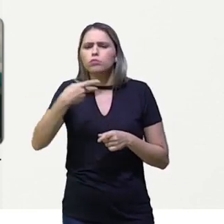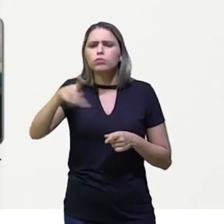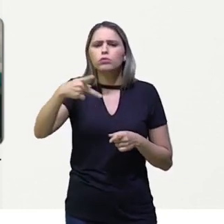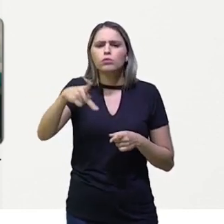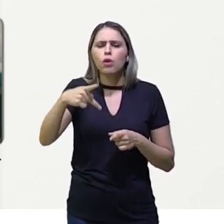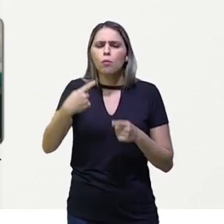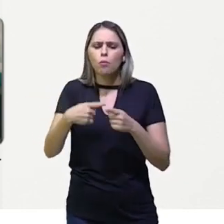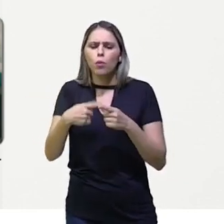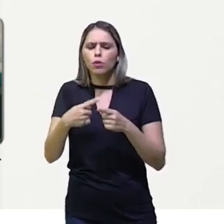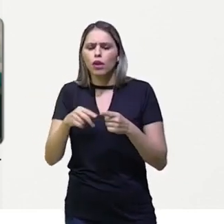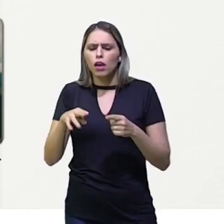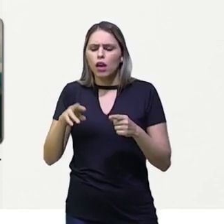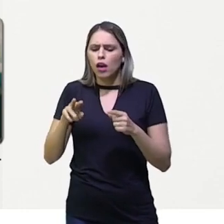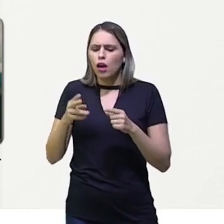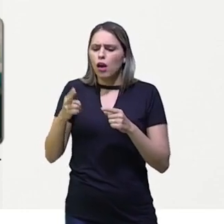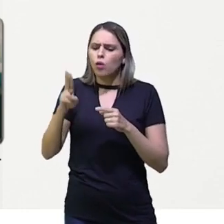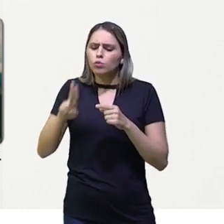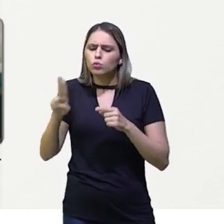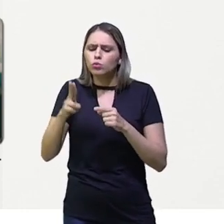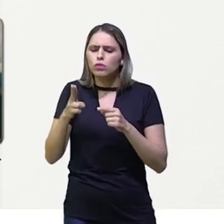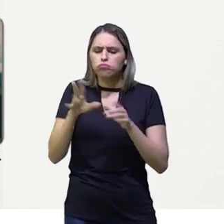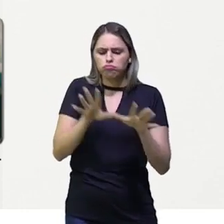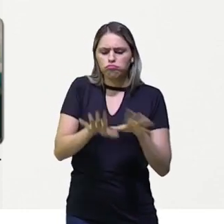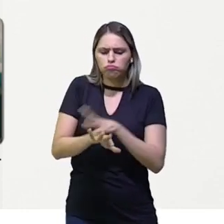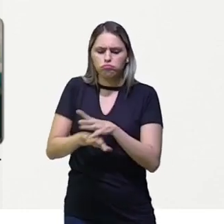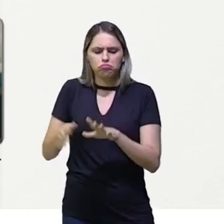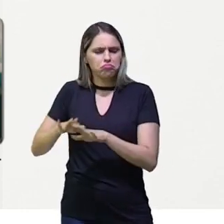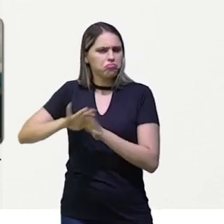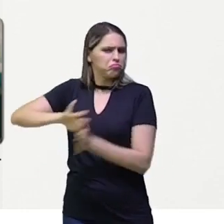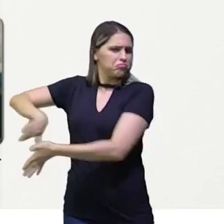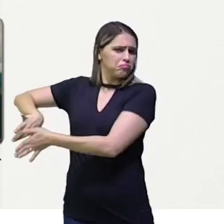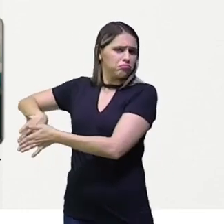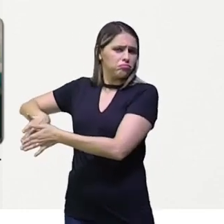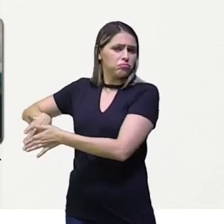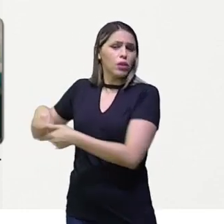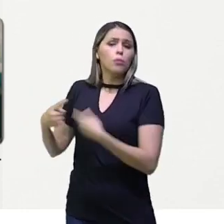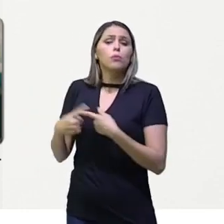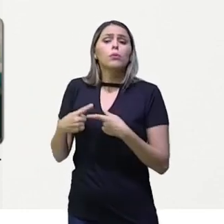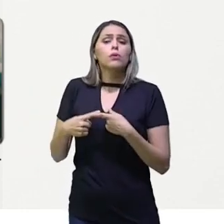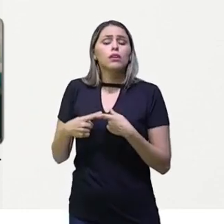para medir comprimentos? Medida, presta atenção.